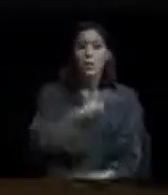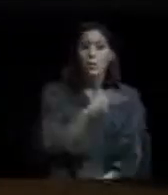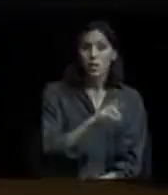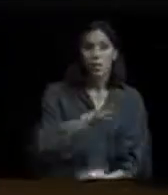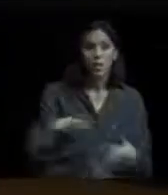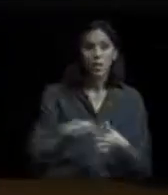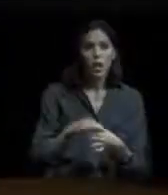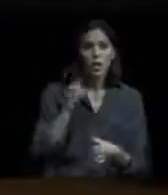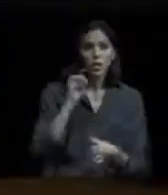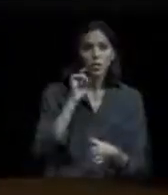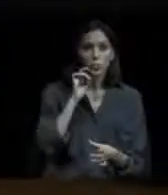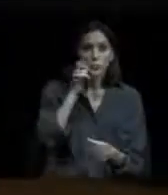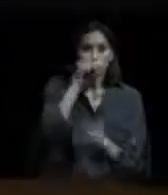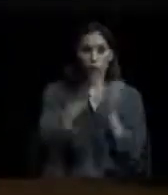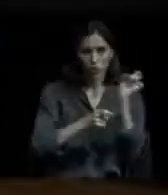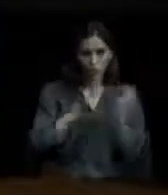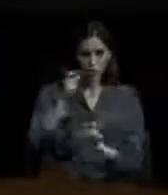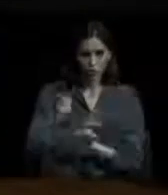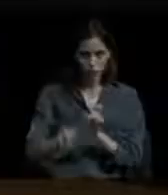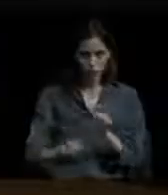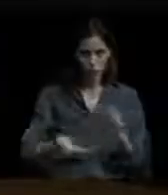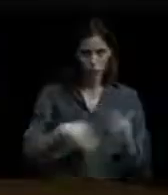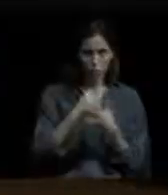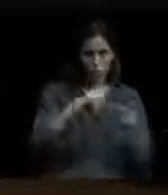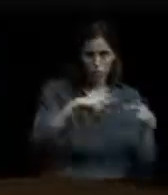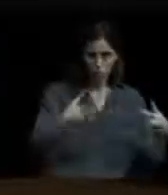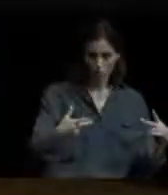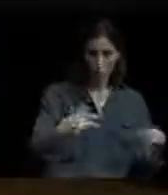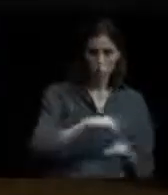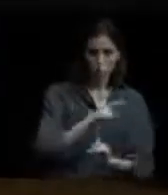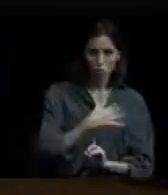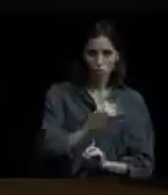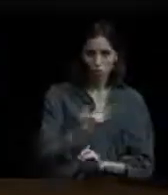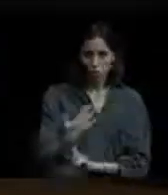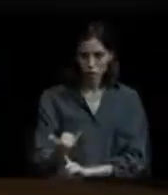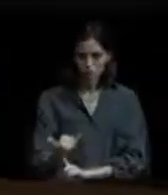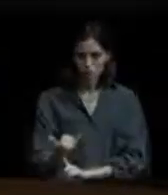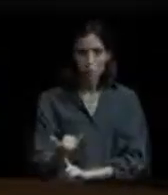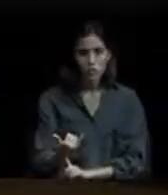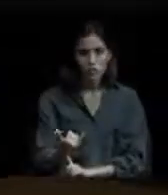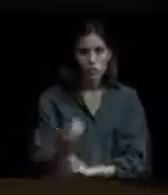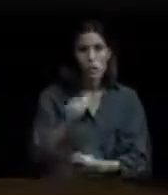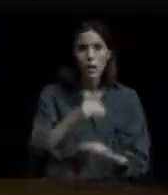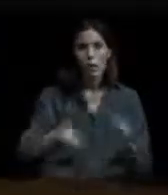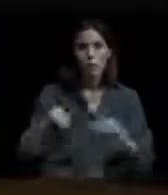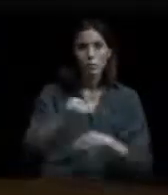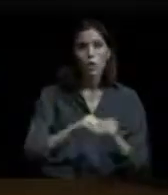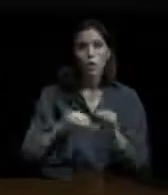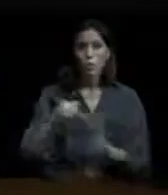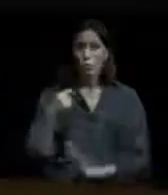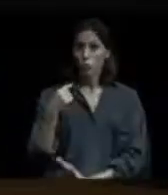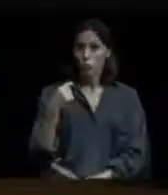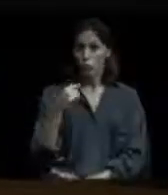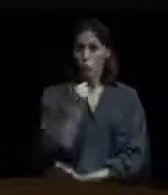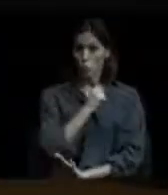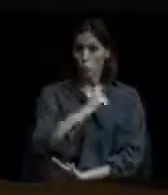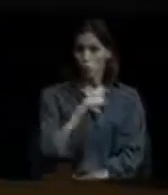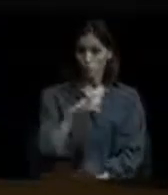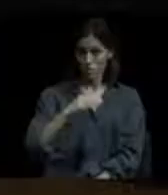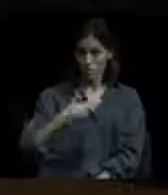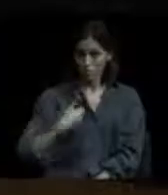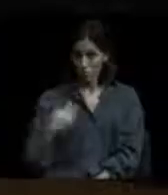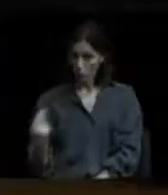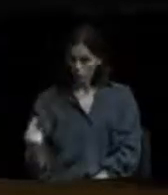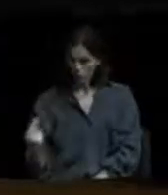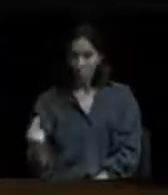taxa municipal de proteção civil aprovada pela Câmara e a Assembleia Municipal em 2014, que sempre contou com o voto contra da CDU em ambos os